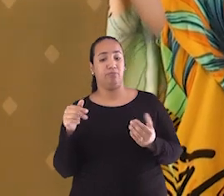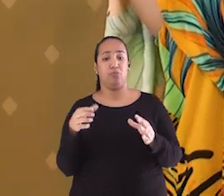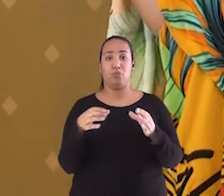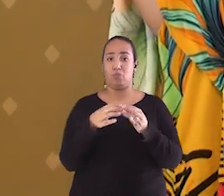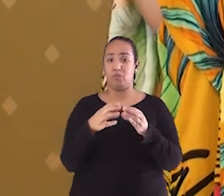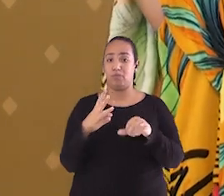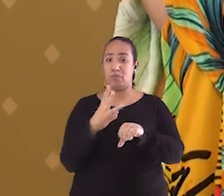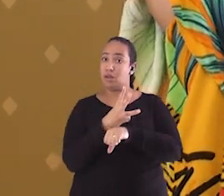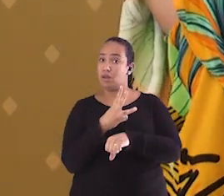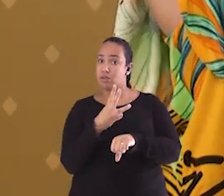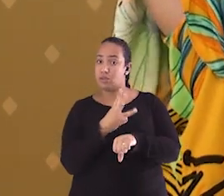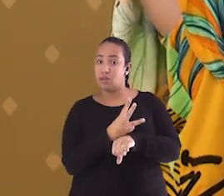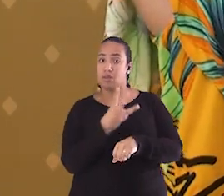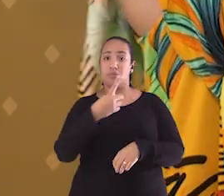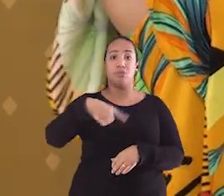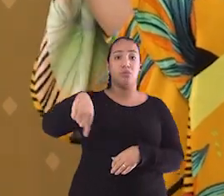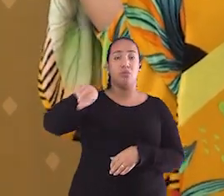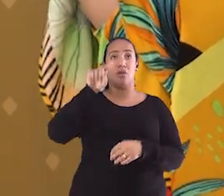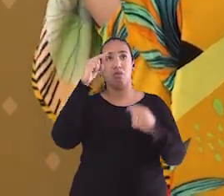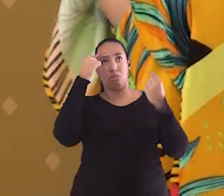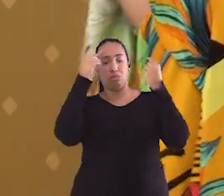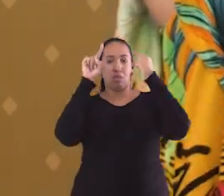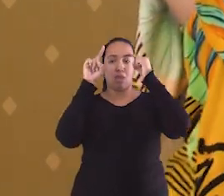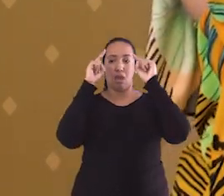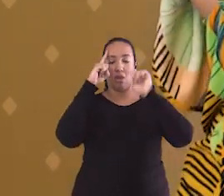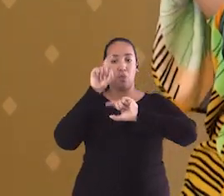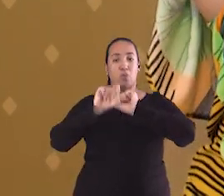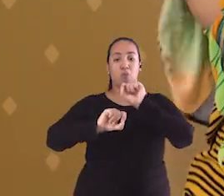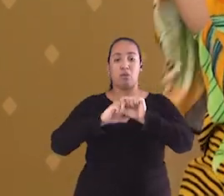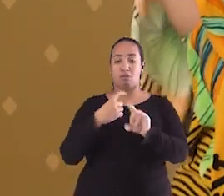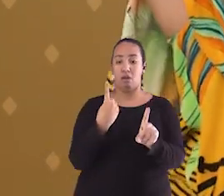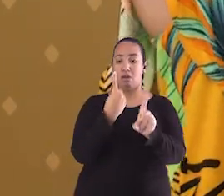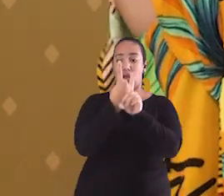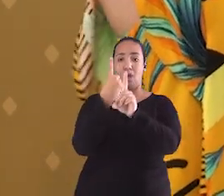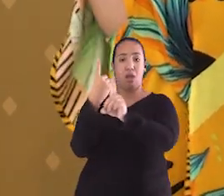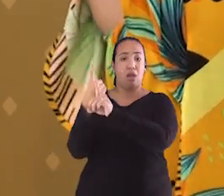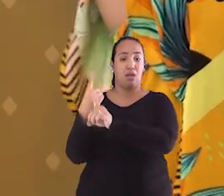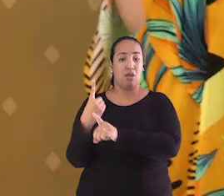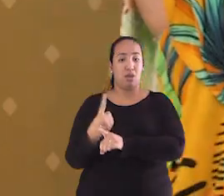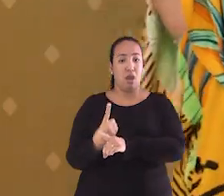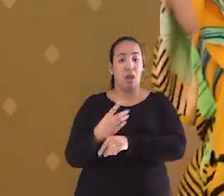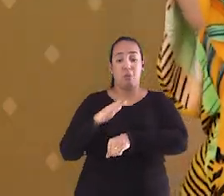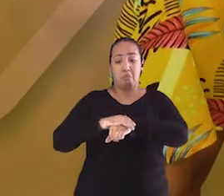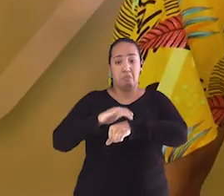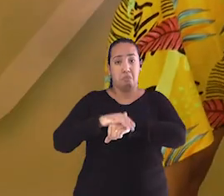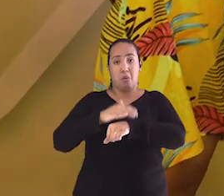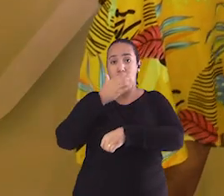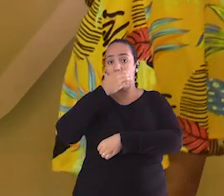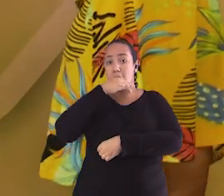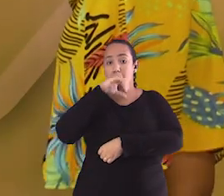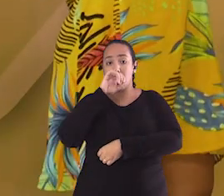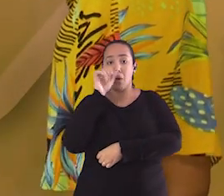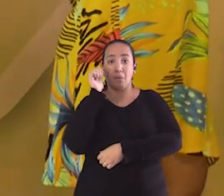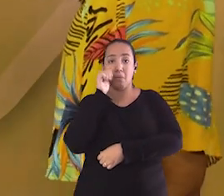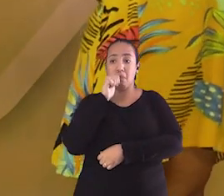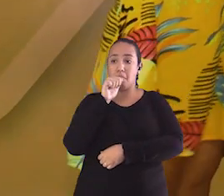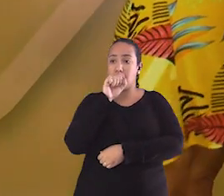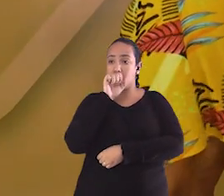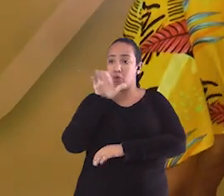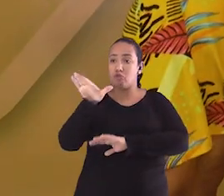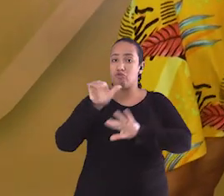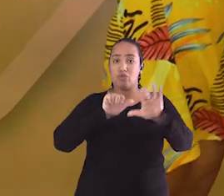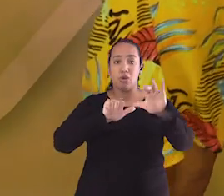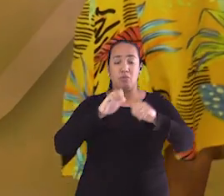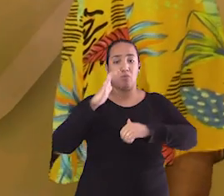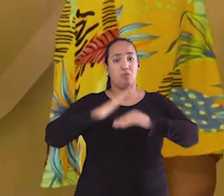grupo de WhatsApp, nós começamos a ter ideias de nos encontrarmos. E os próprios pais trouxeram profissionais e